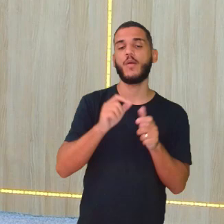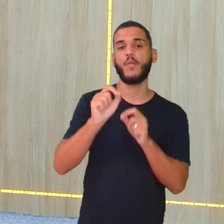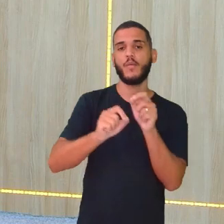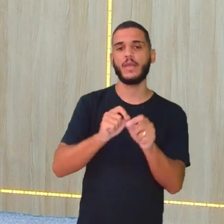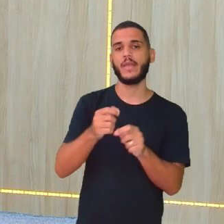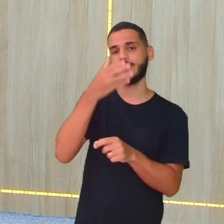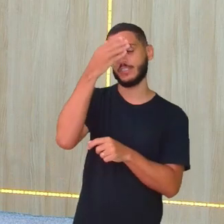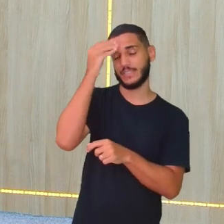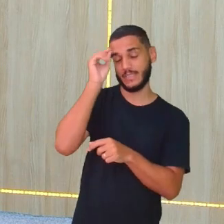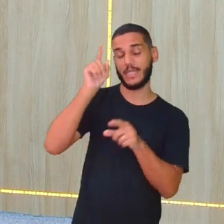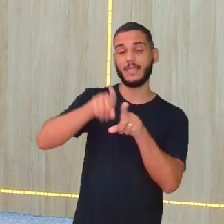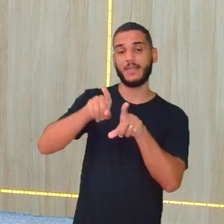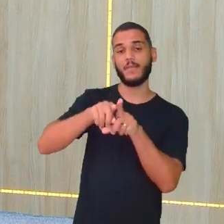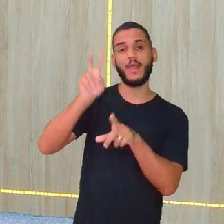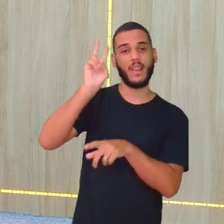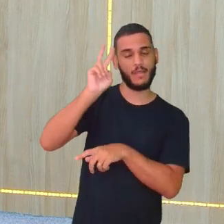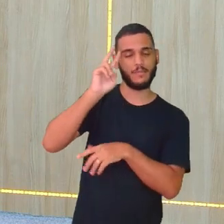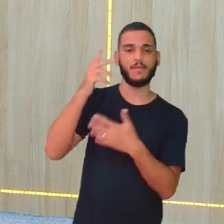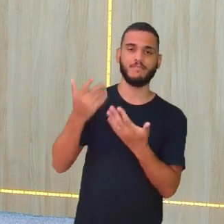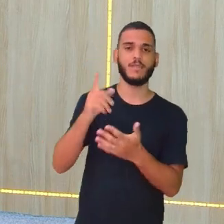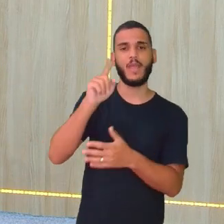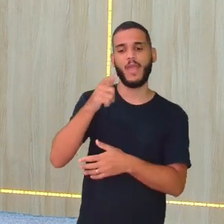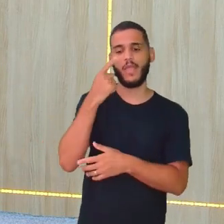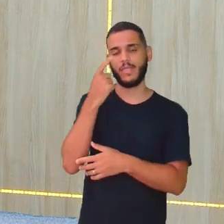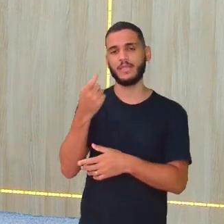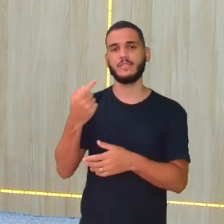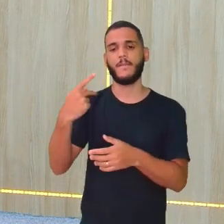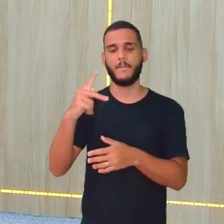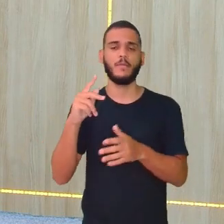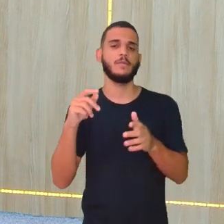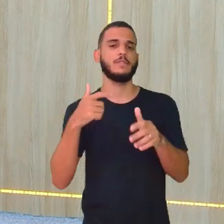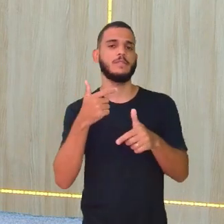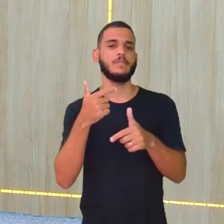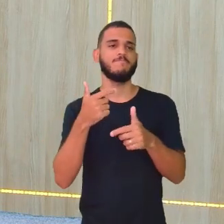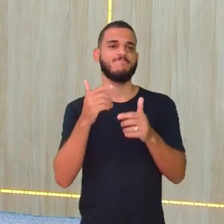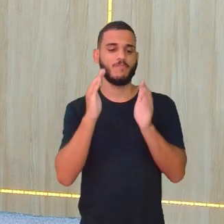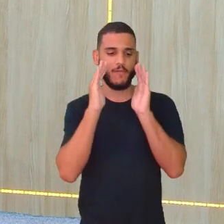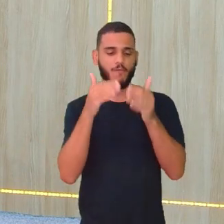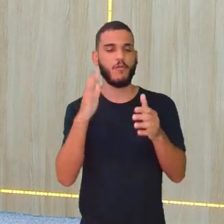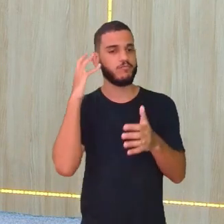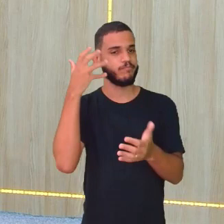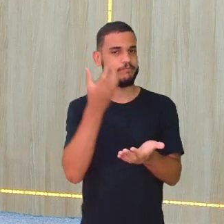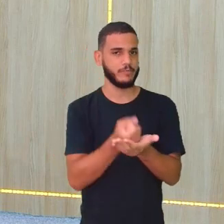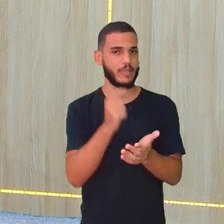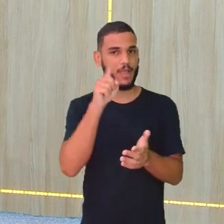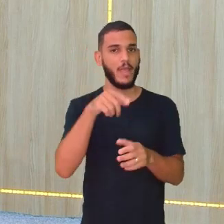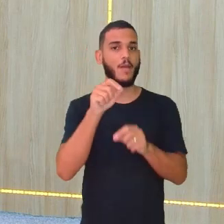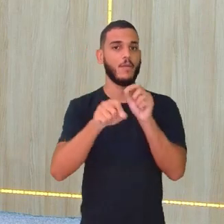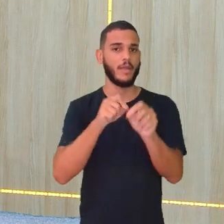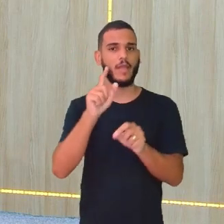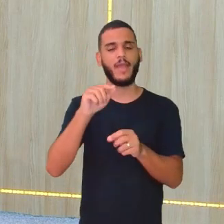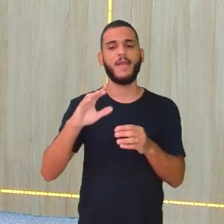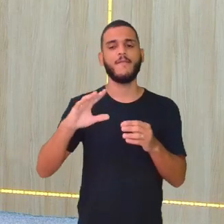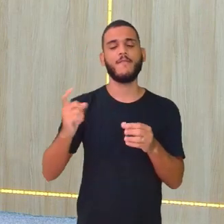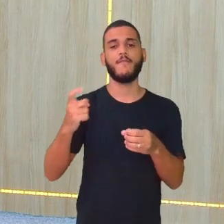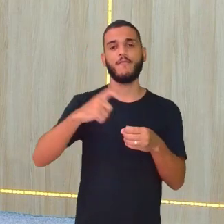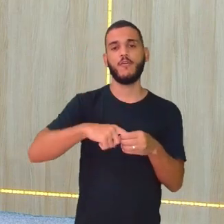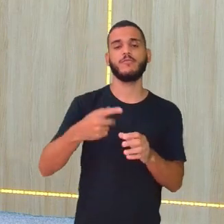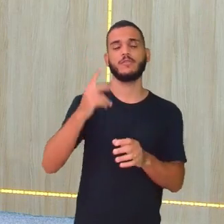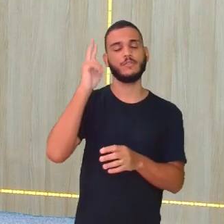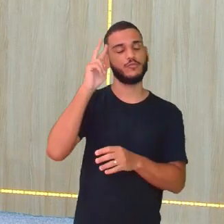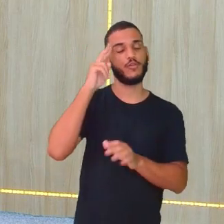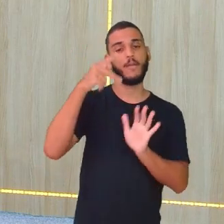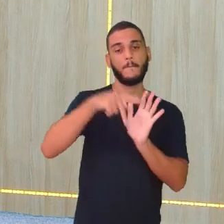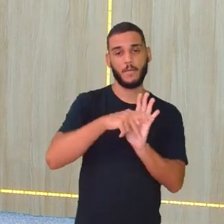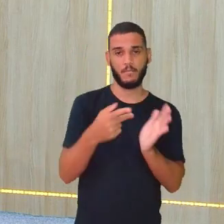de lembrança. E o que eu acho interessantíssimo no teu trabalho com esse podcast é que é uma recuperação das histórias